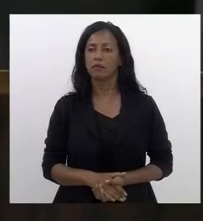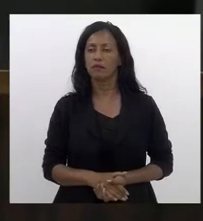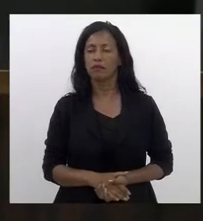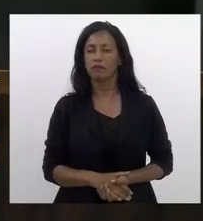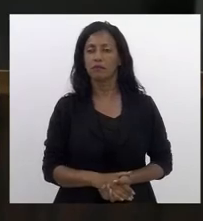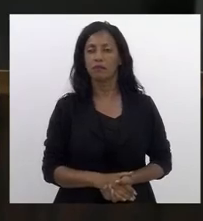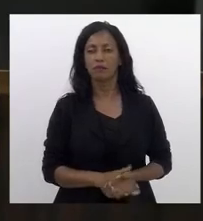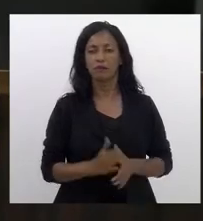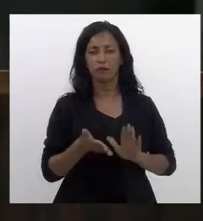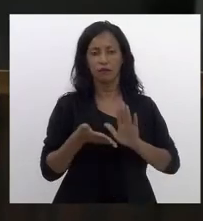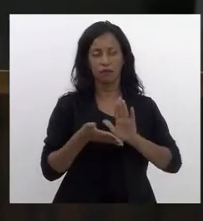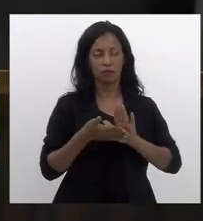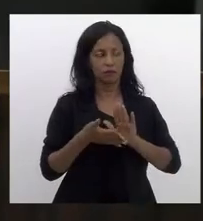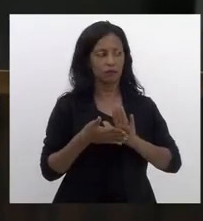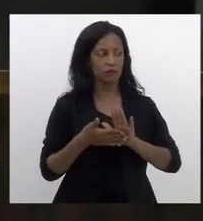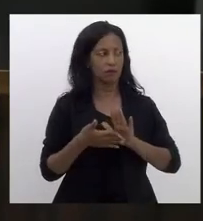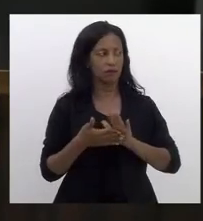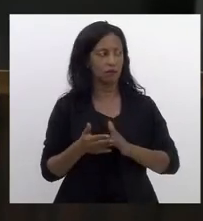o parecer da...